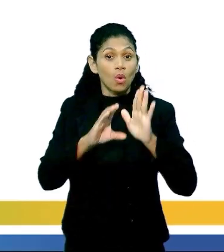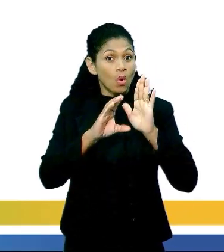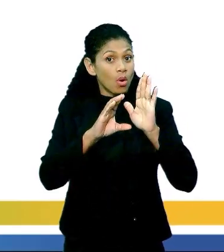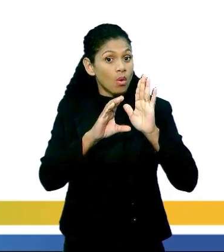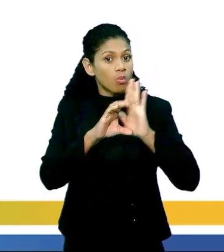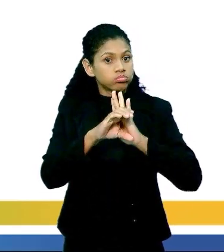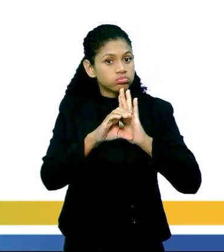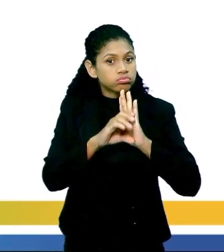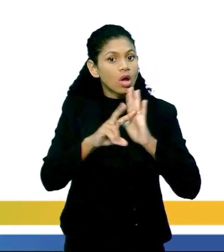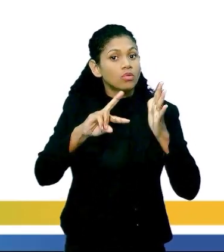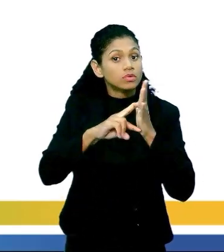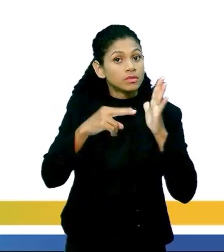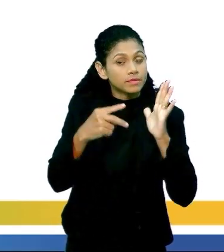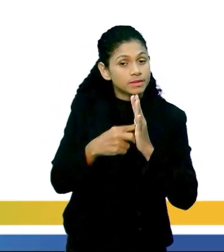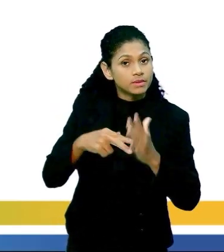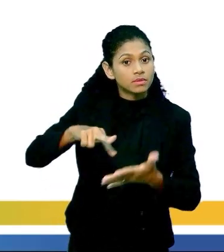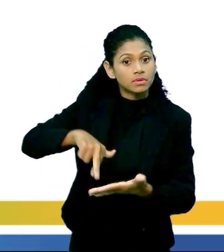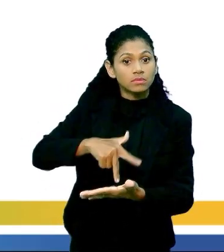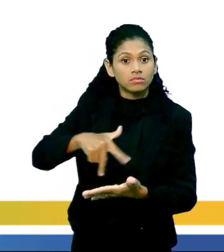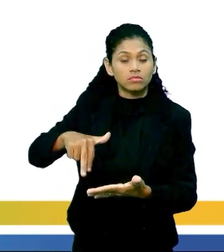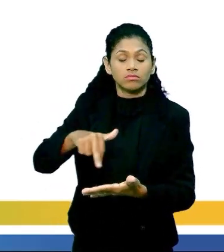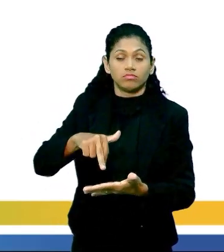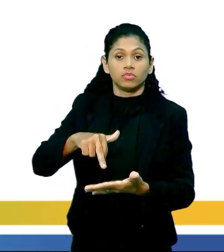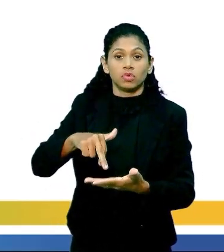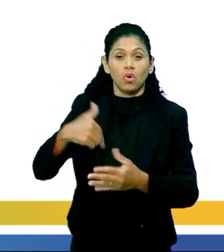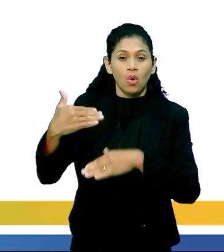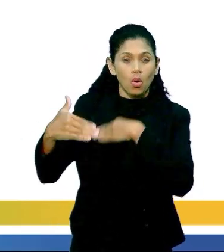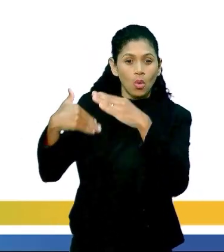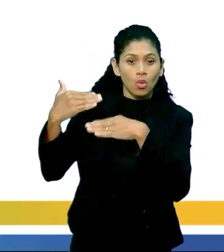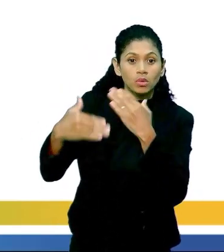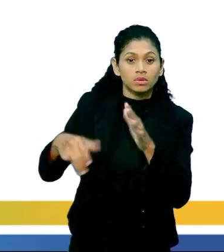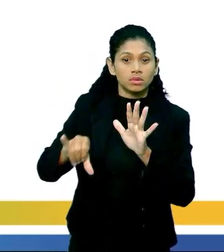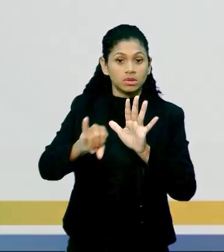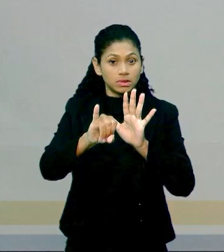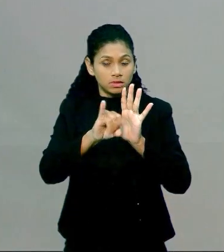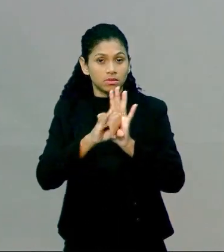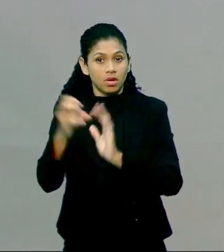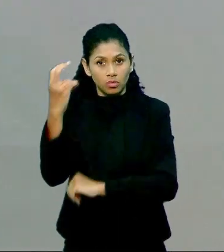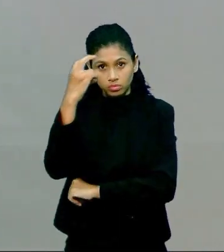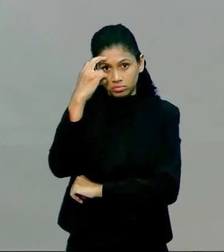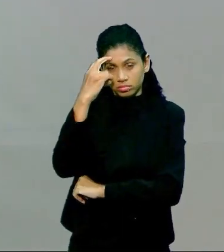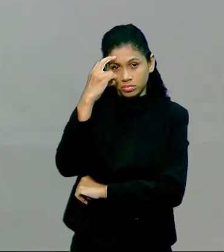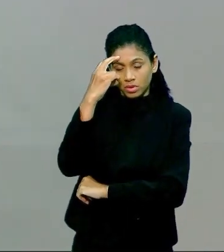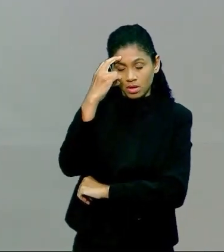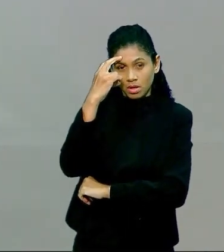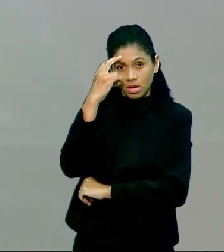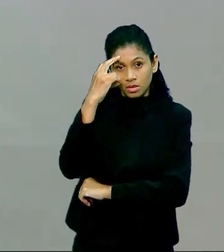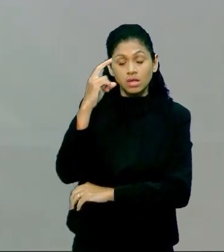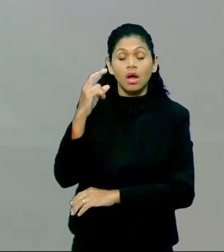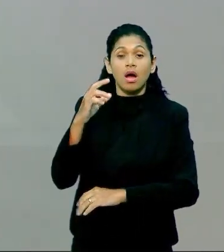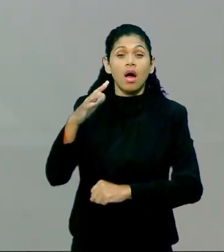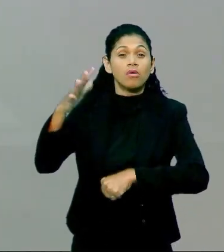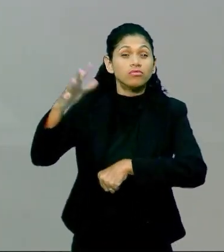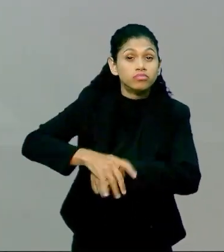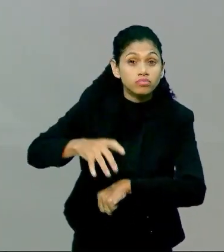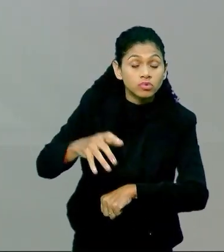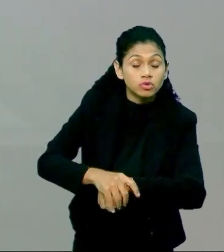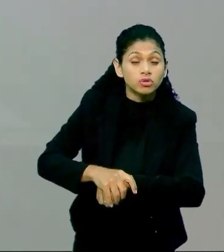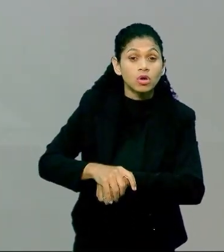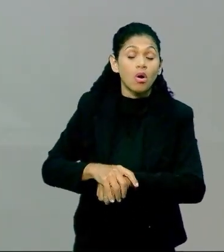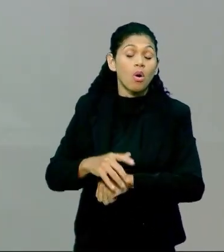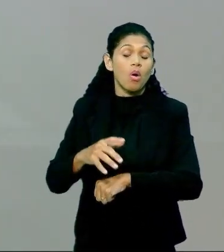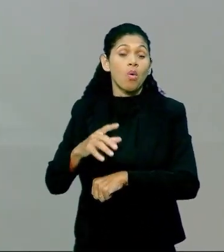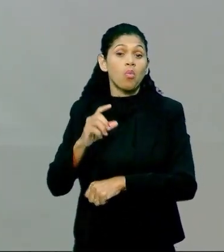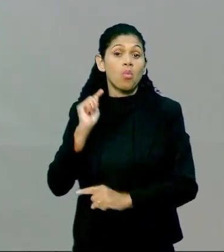conceituar a dança, a gente tem a construção identitária cultural, a sua função, qual é o papel da dança, qual é a relevância, qual